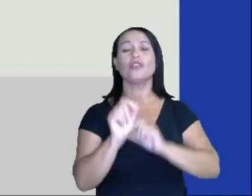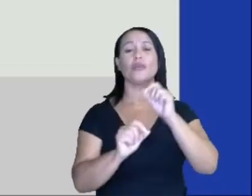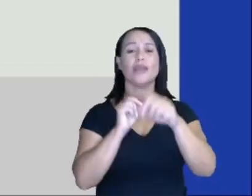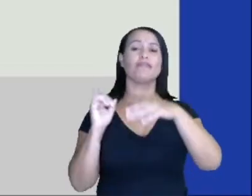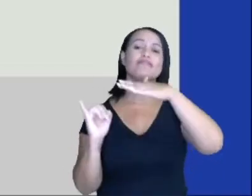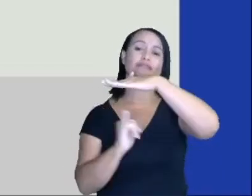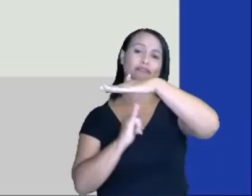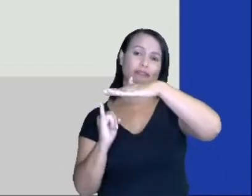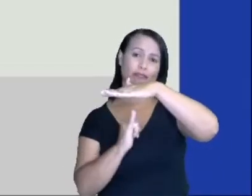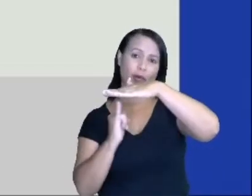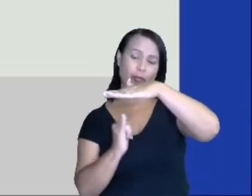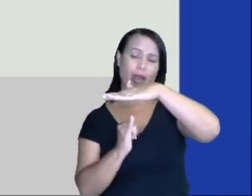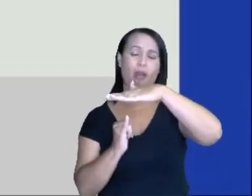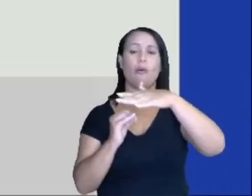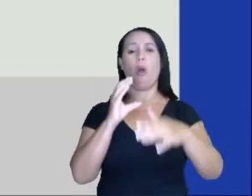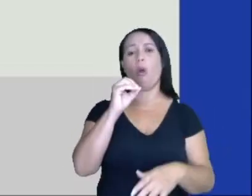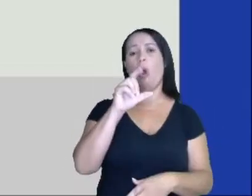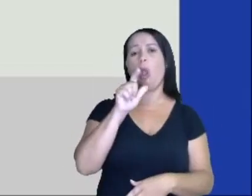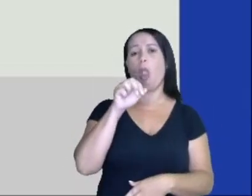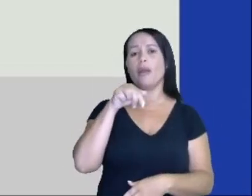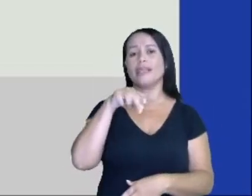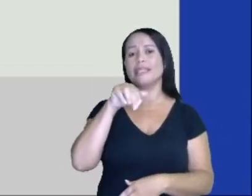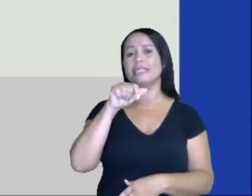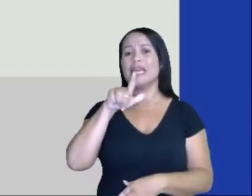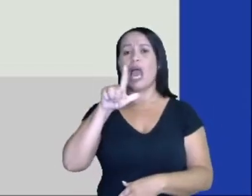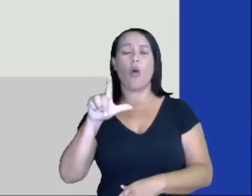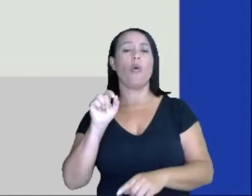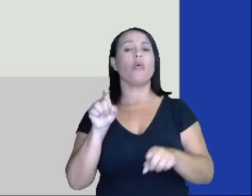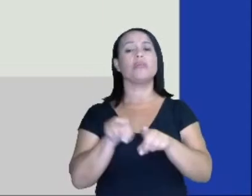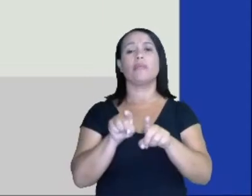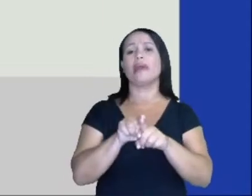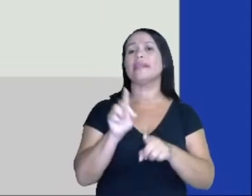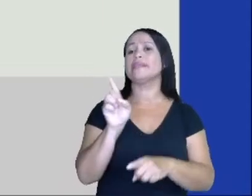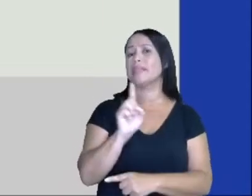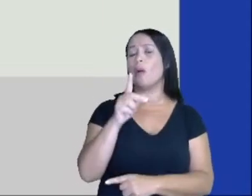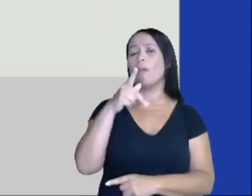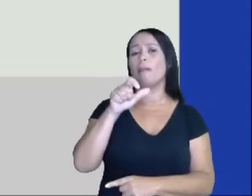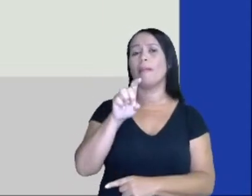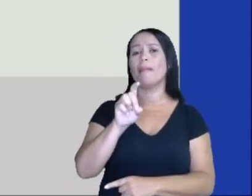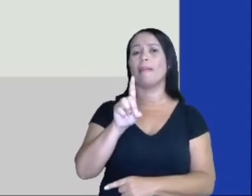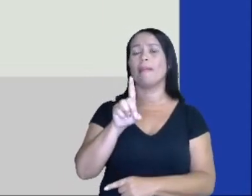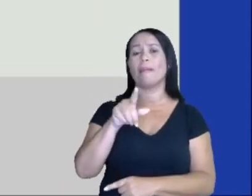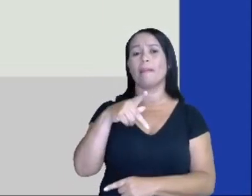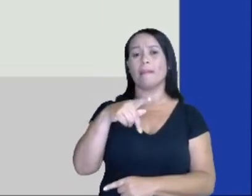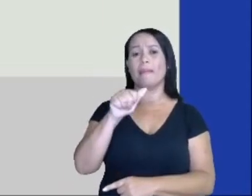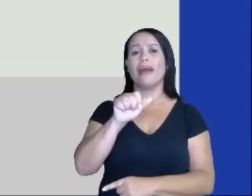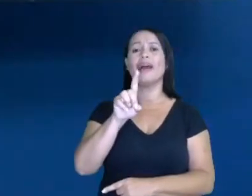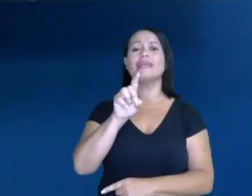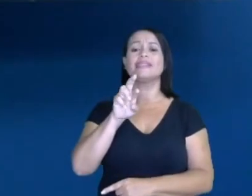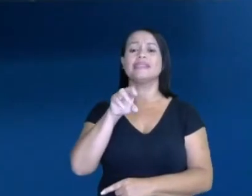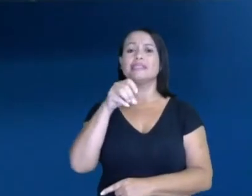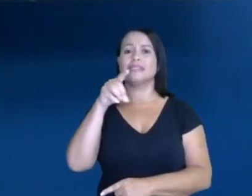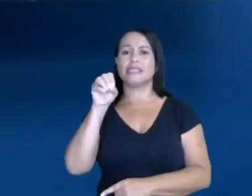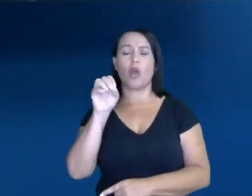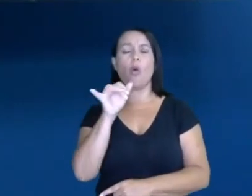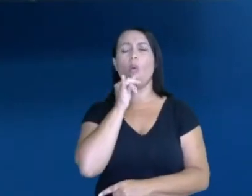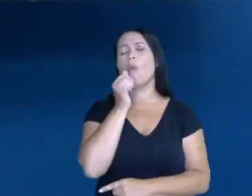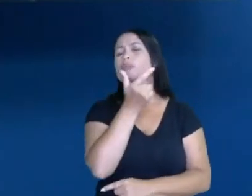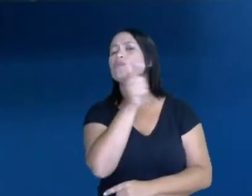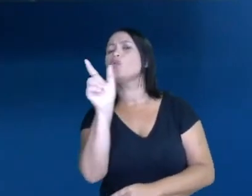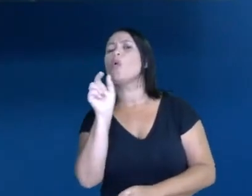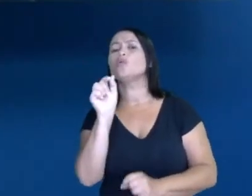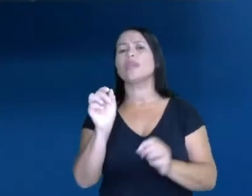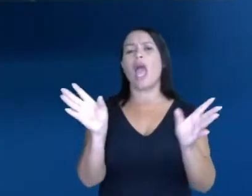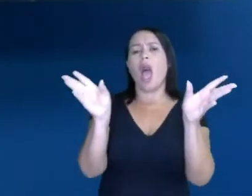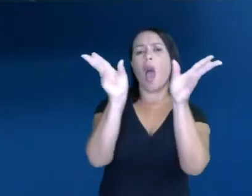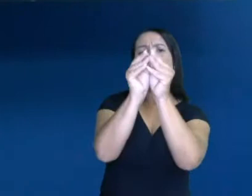informal, ou linguagem coloquial, ou linguagem não padrão. Outro exemplo, tá? São as abreviações.